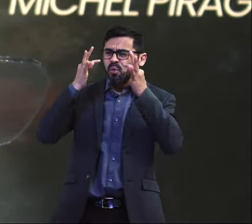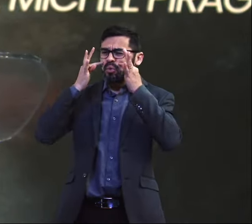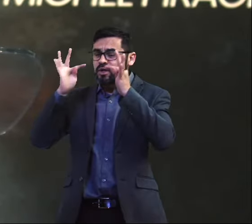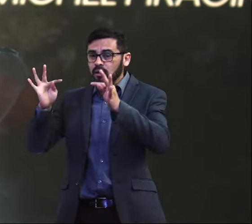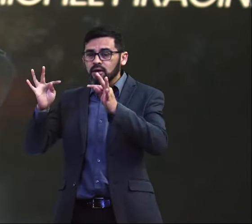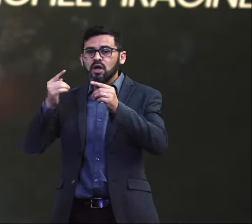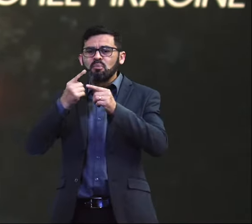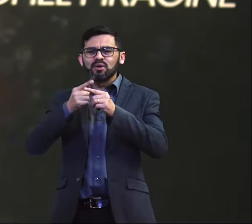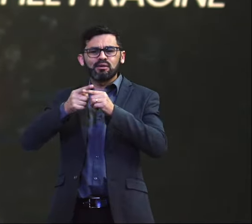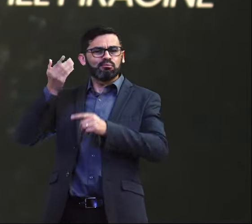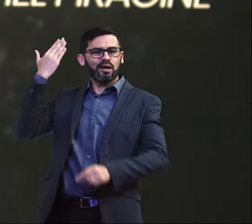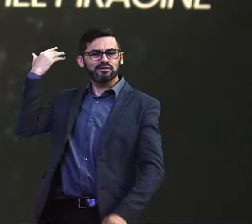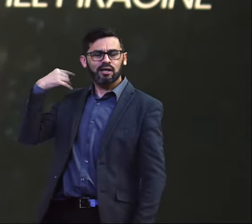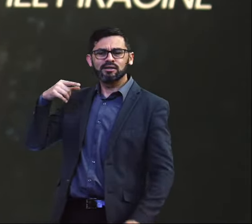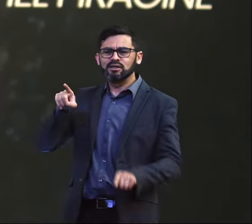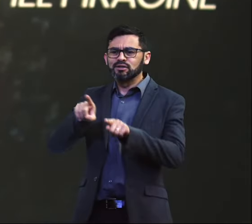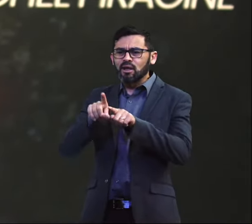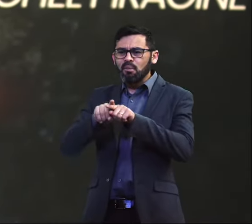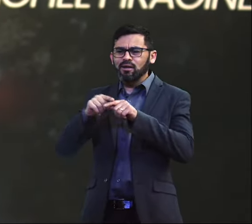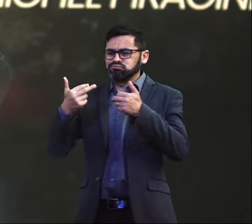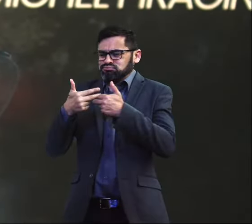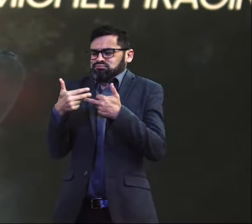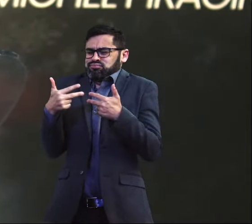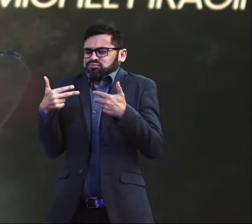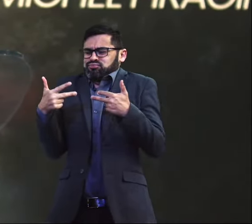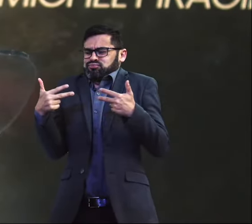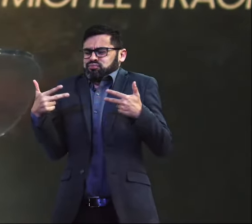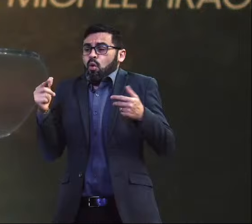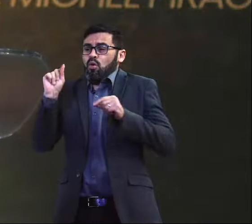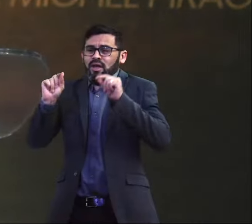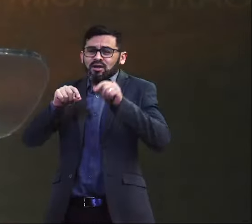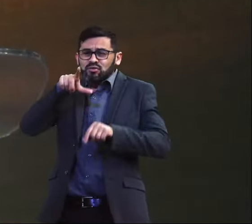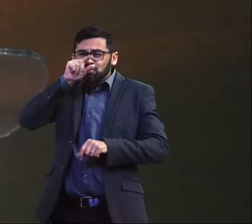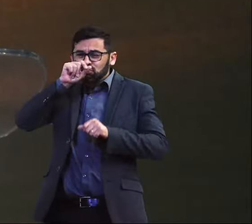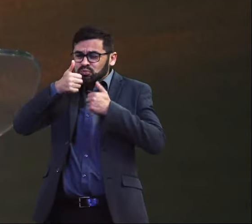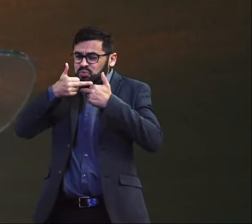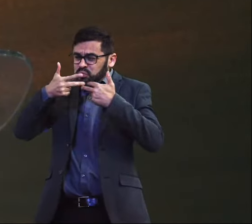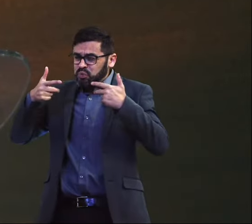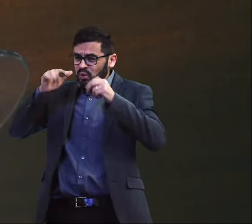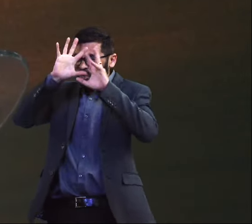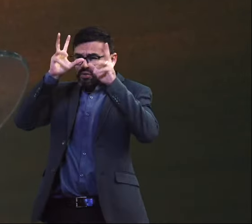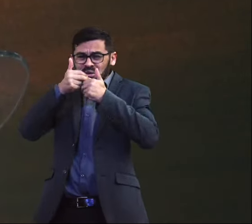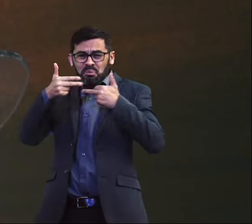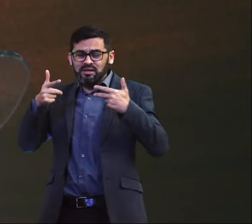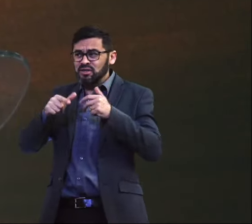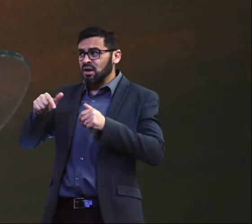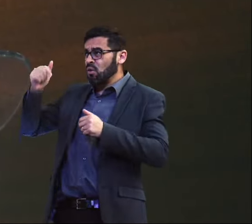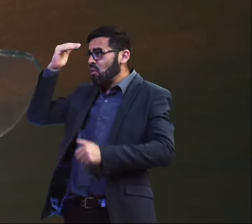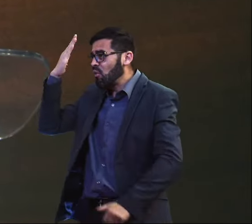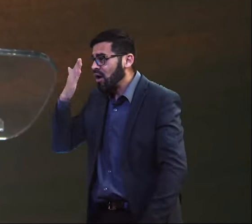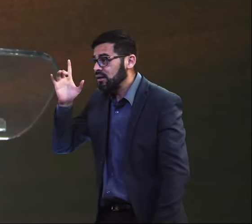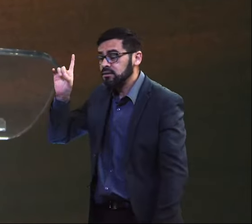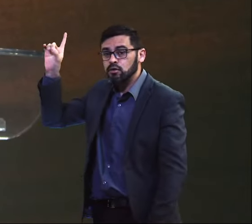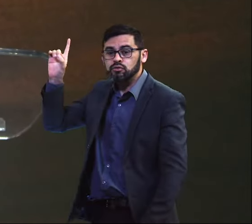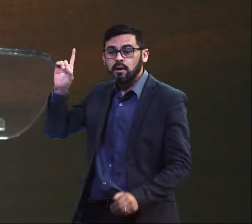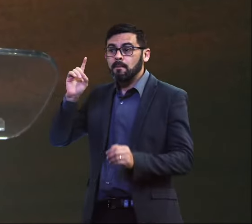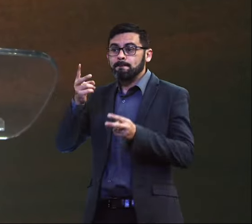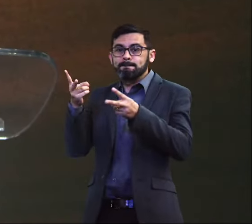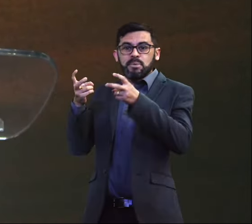os chacais e as corujas honrarão a Deus, o louvarão, quando virem o que ele vai